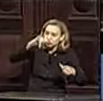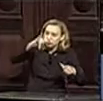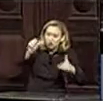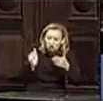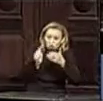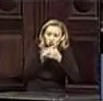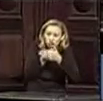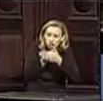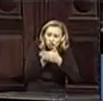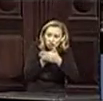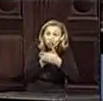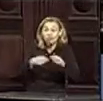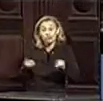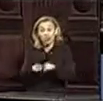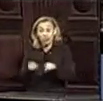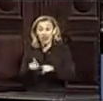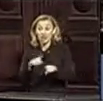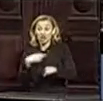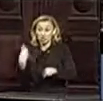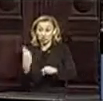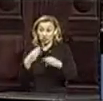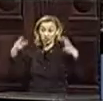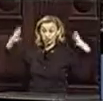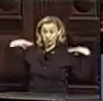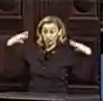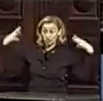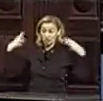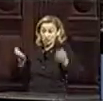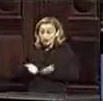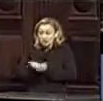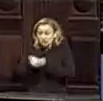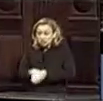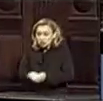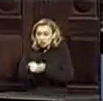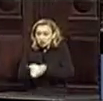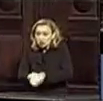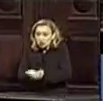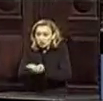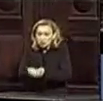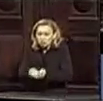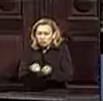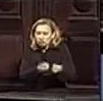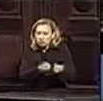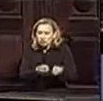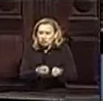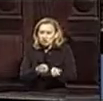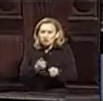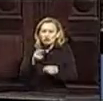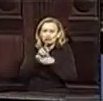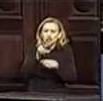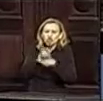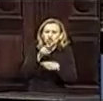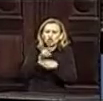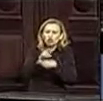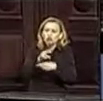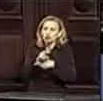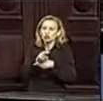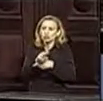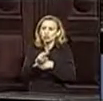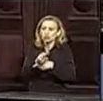E a nossa Marinha, os portos clandestinos. As capitanias dos portos